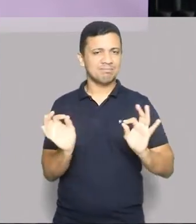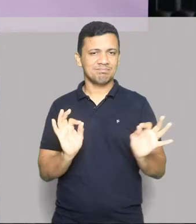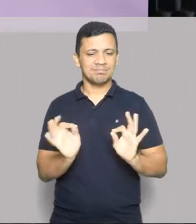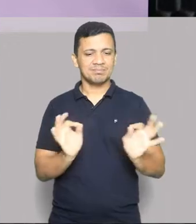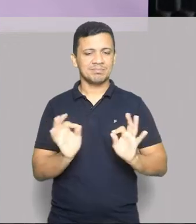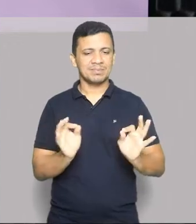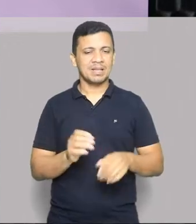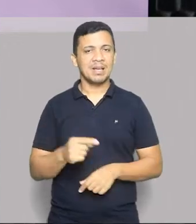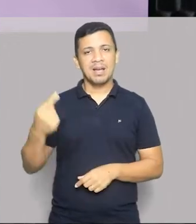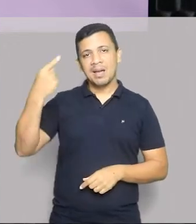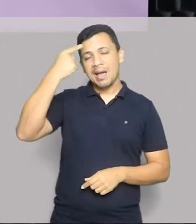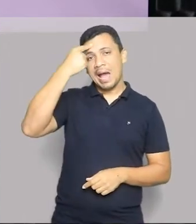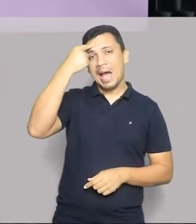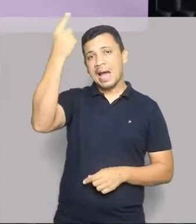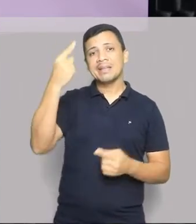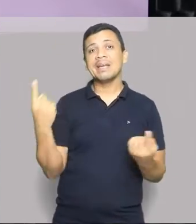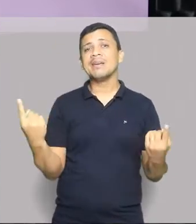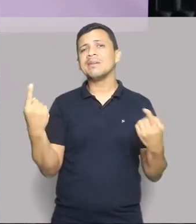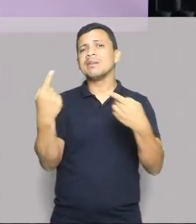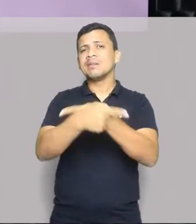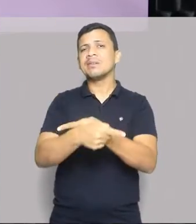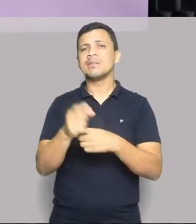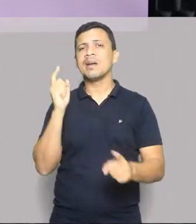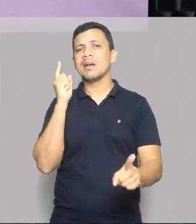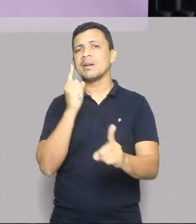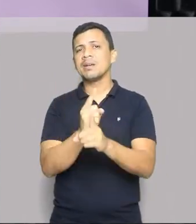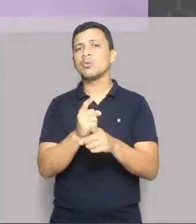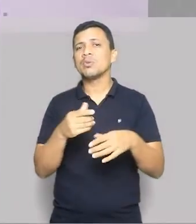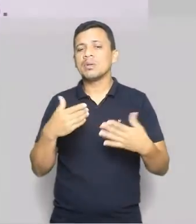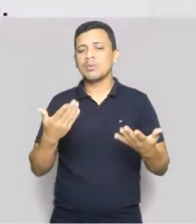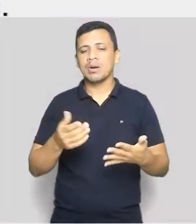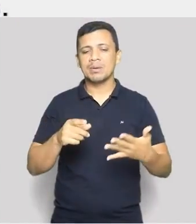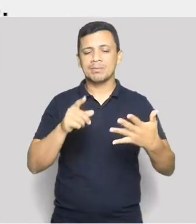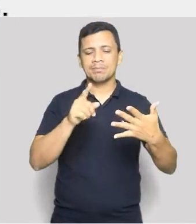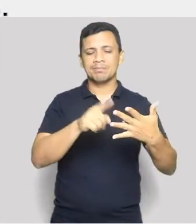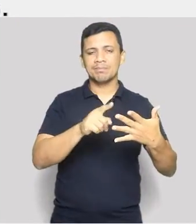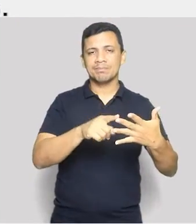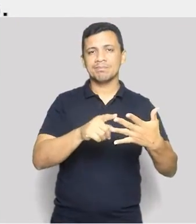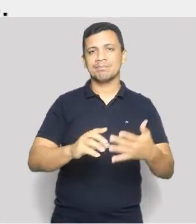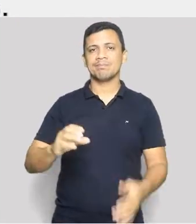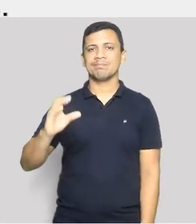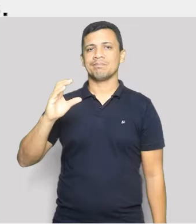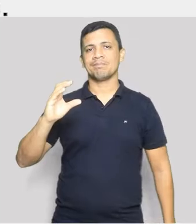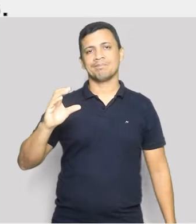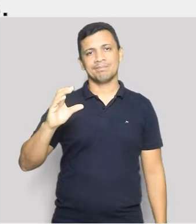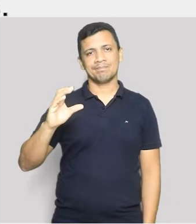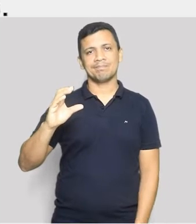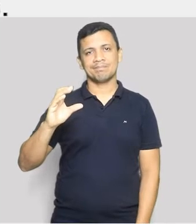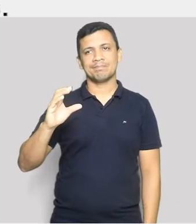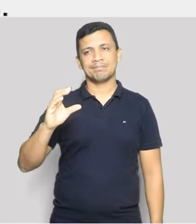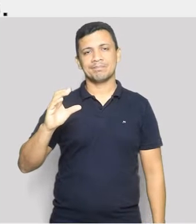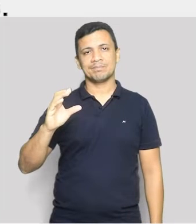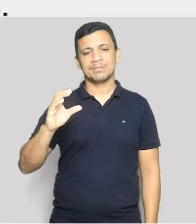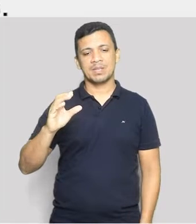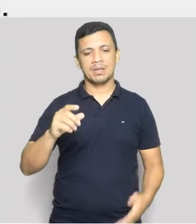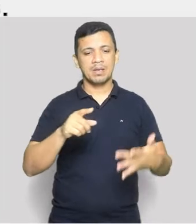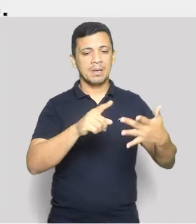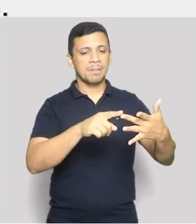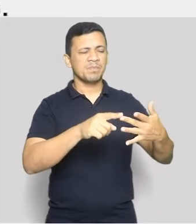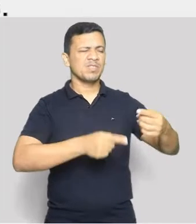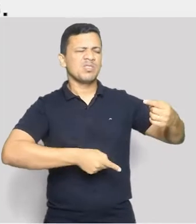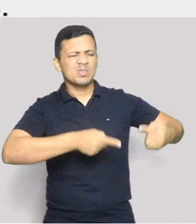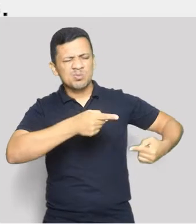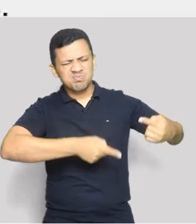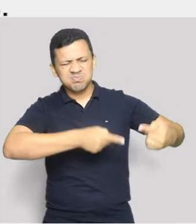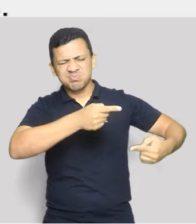A ideia de adversidade a gente vai encontrar apenas na letra C, tá, gente? Discutir a